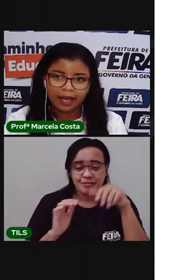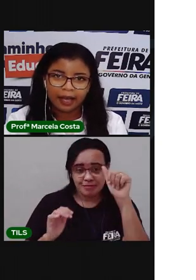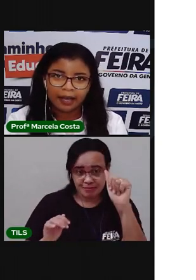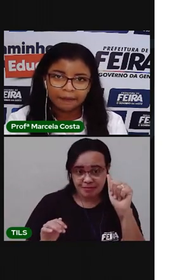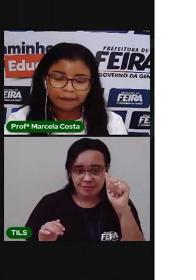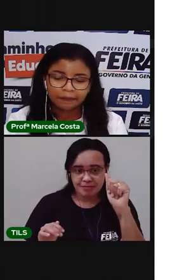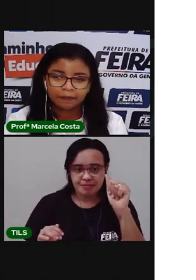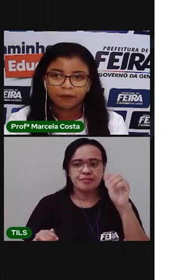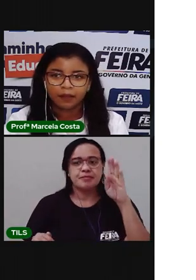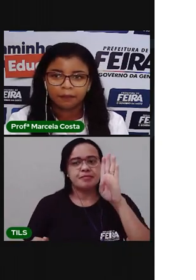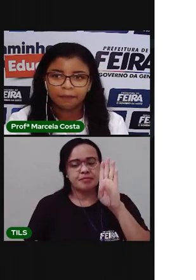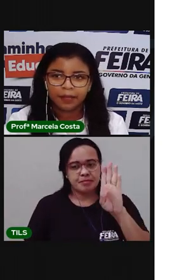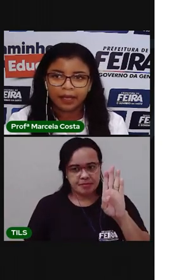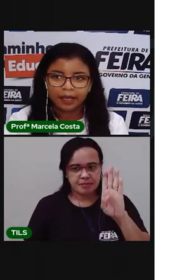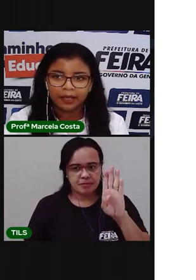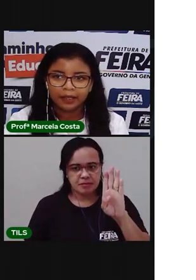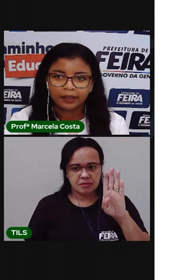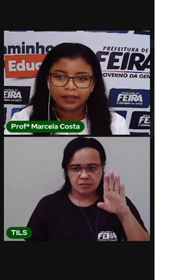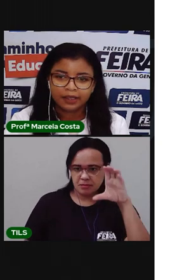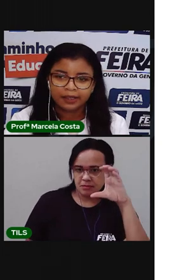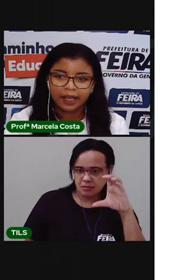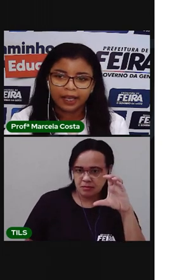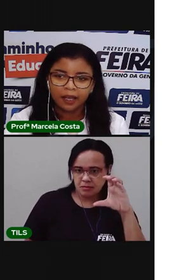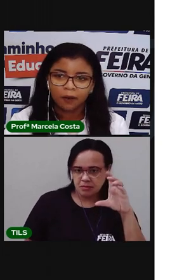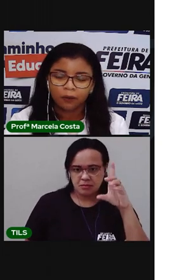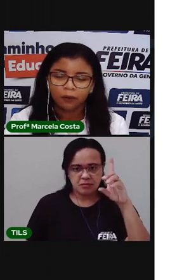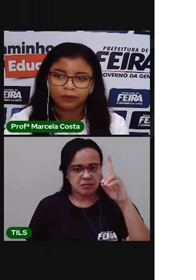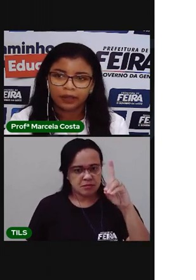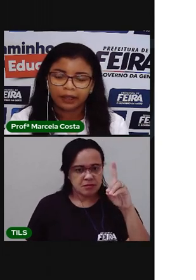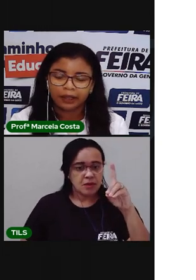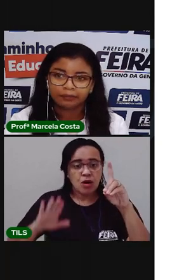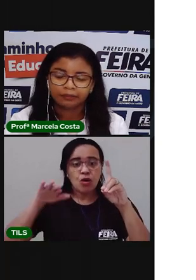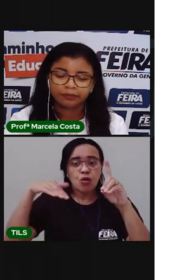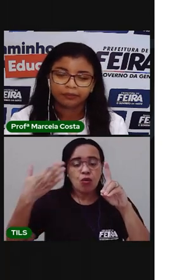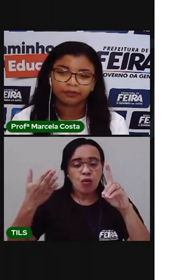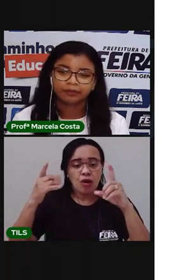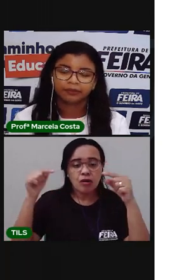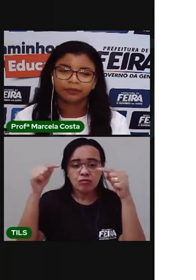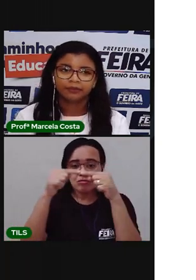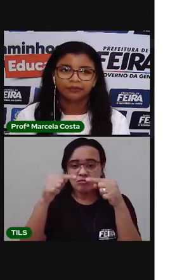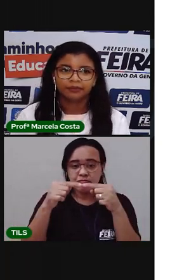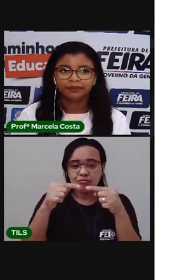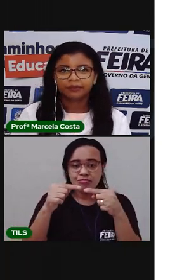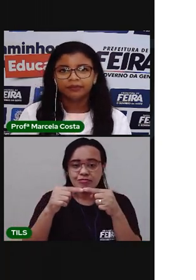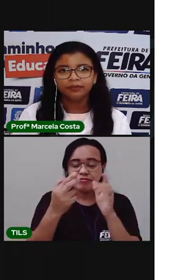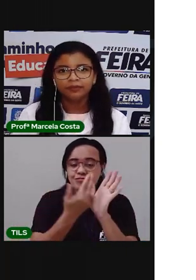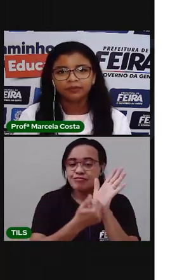A, B, C ou D?